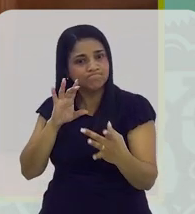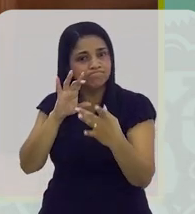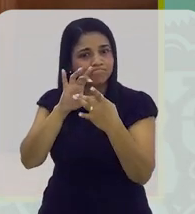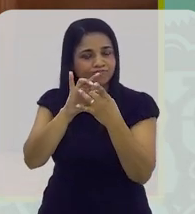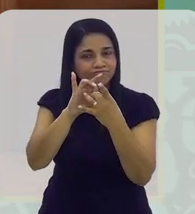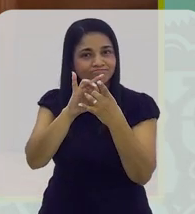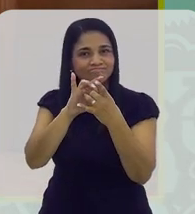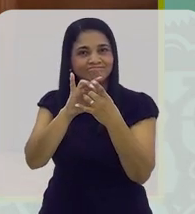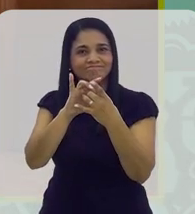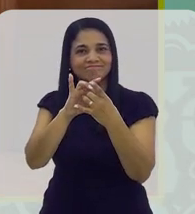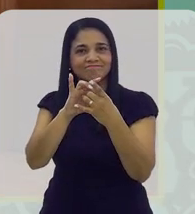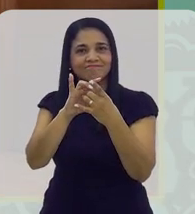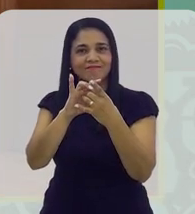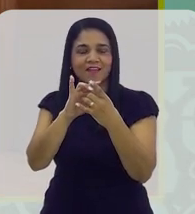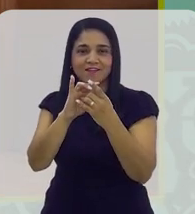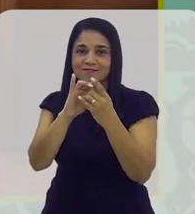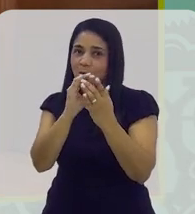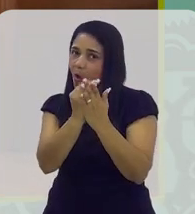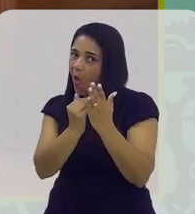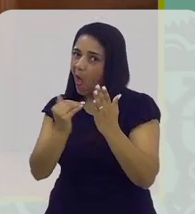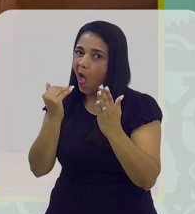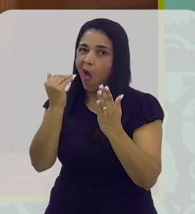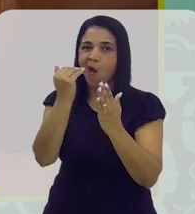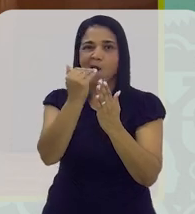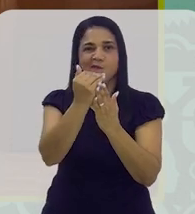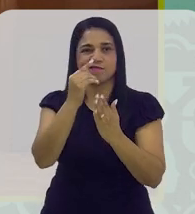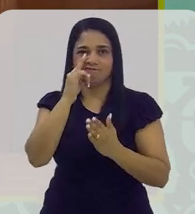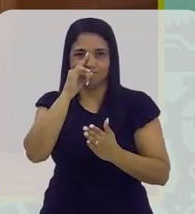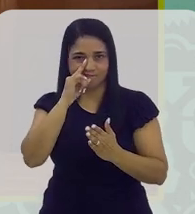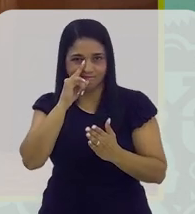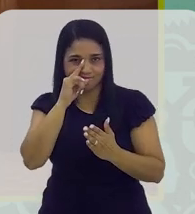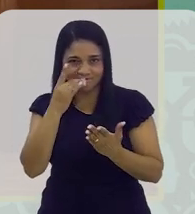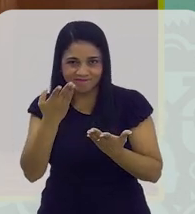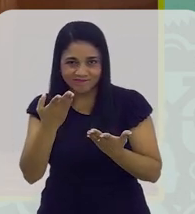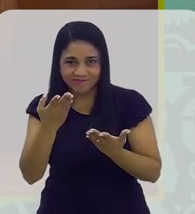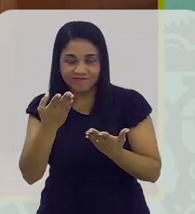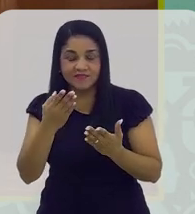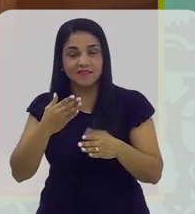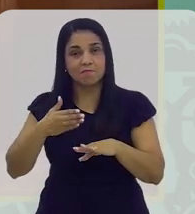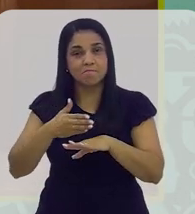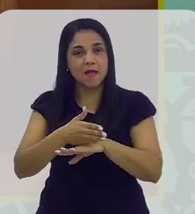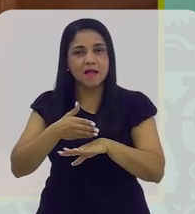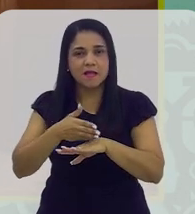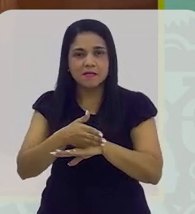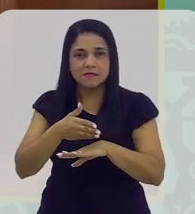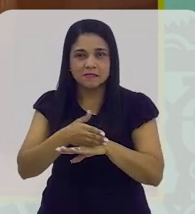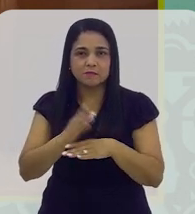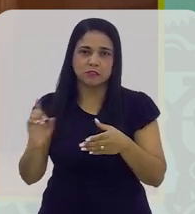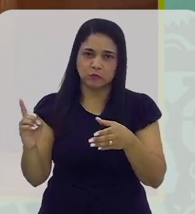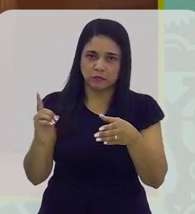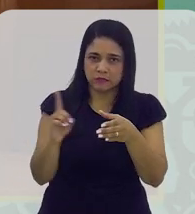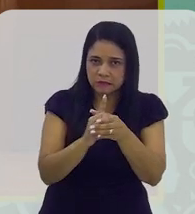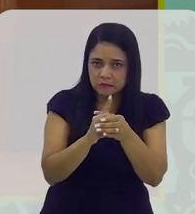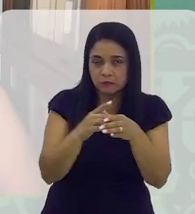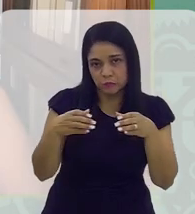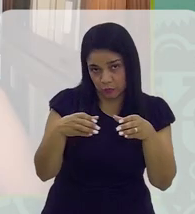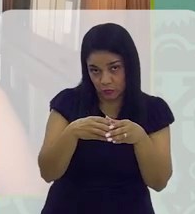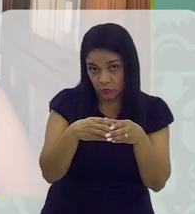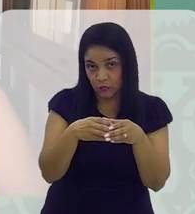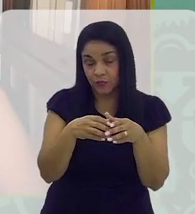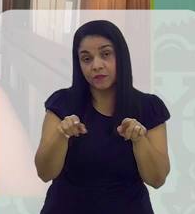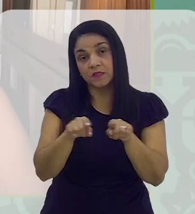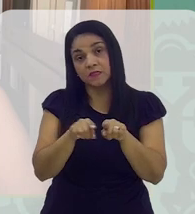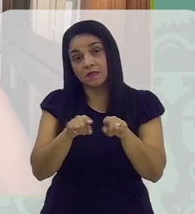se identifica, isso também aumenta um risco e uma participação.